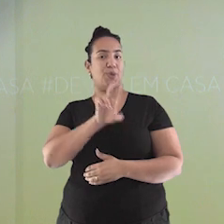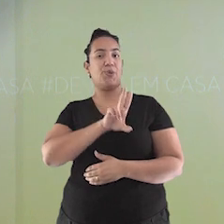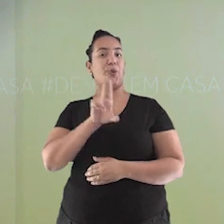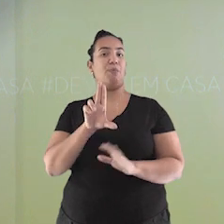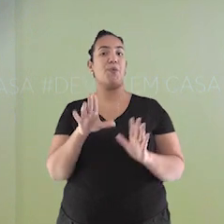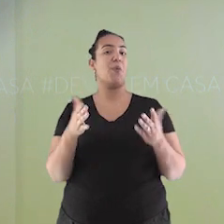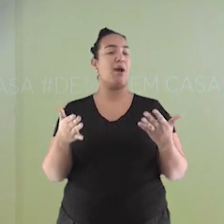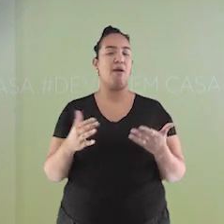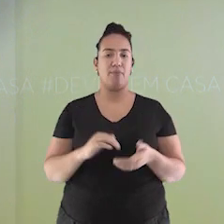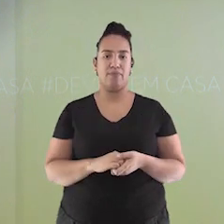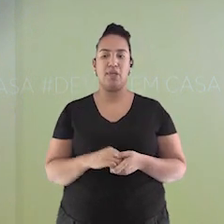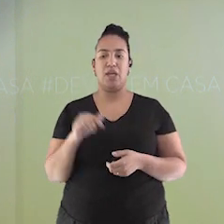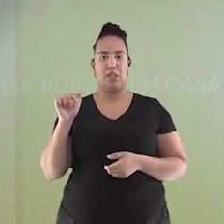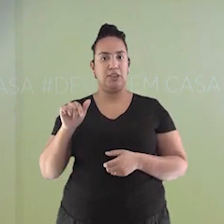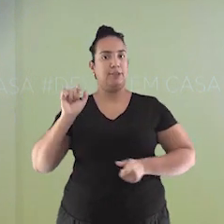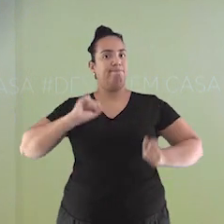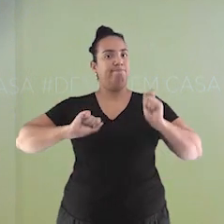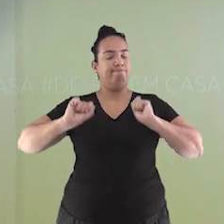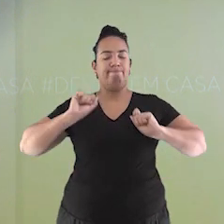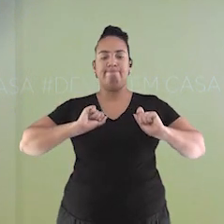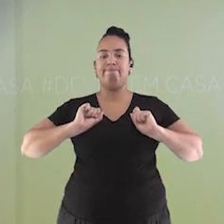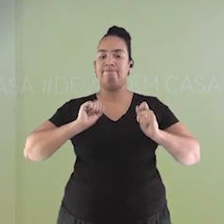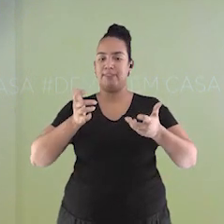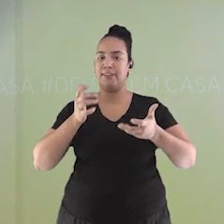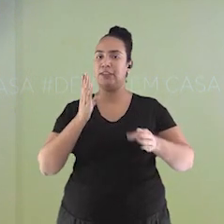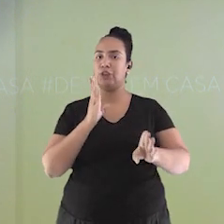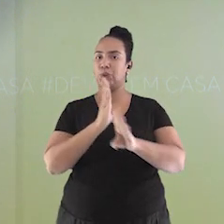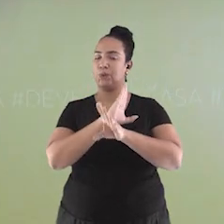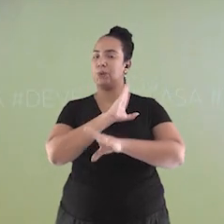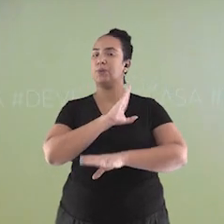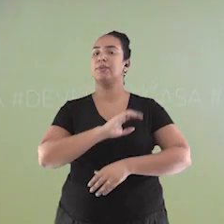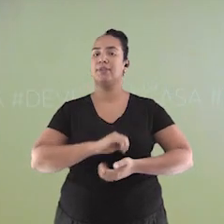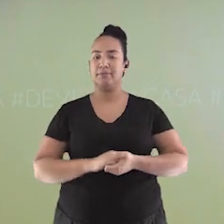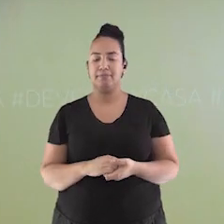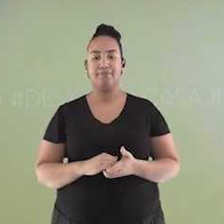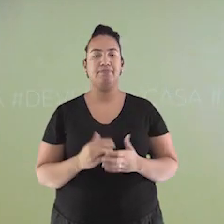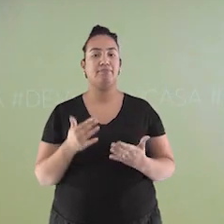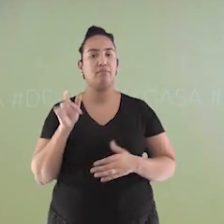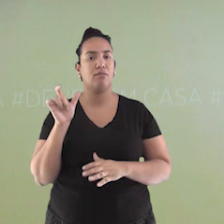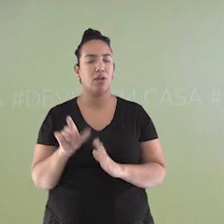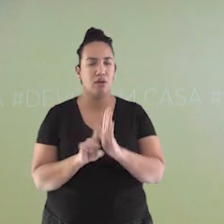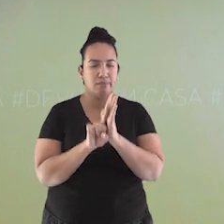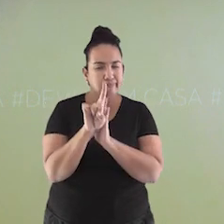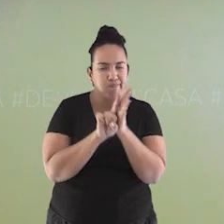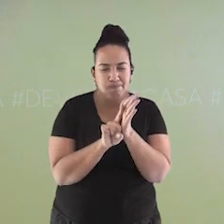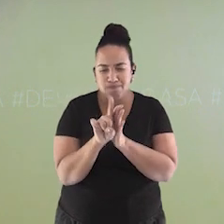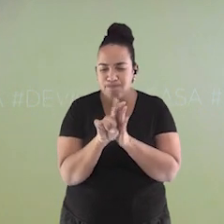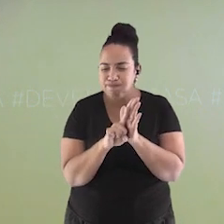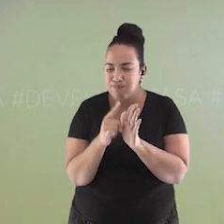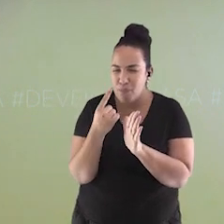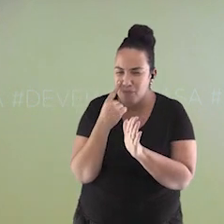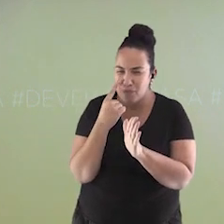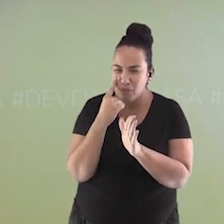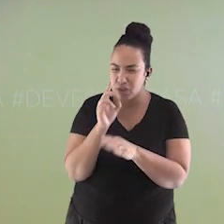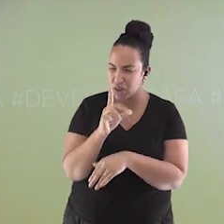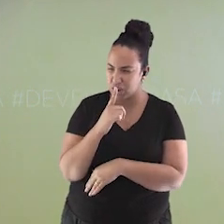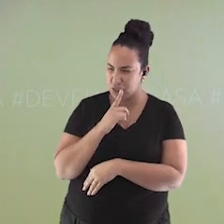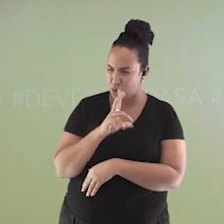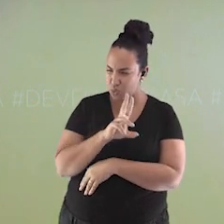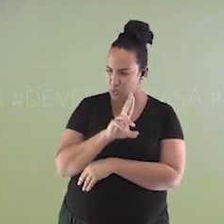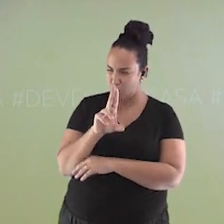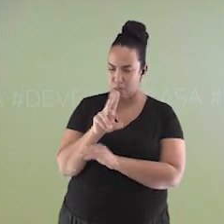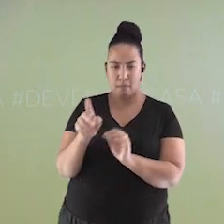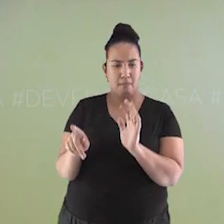escolhe os nomes e não sossegou até descobrir. Pesquisando, ele descobriu que existe um